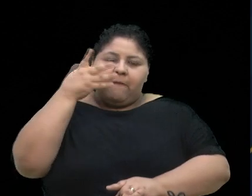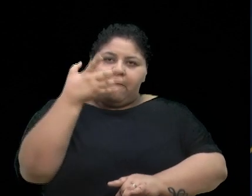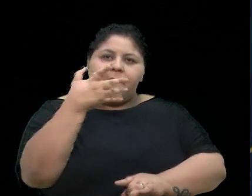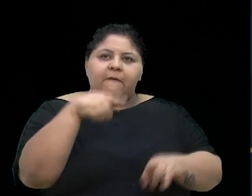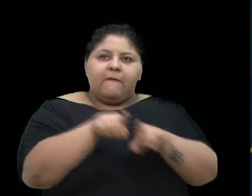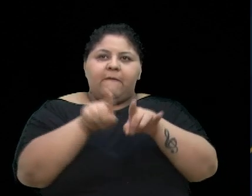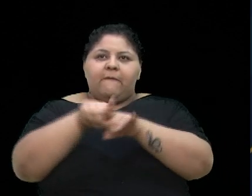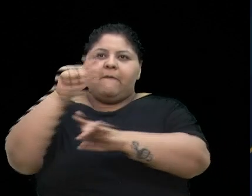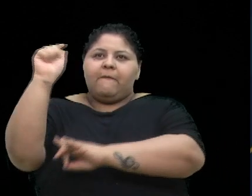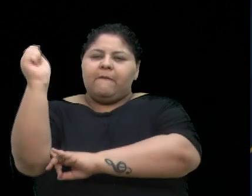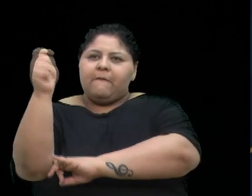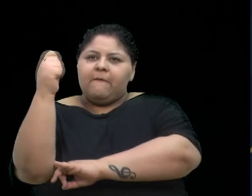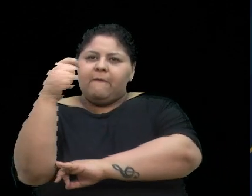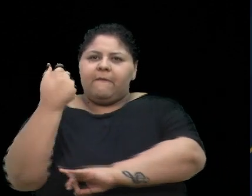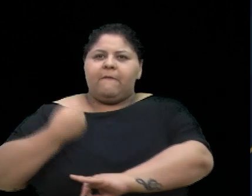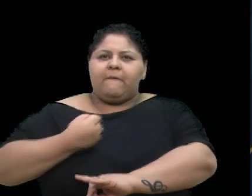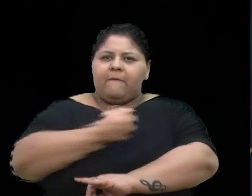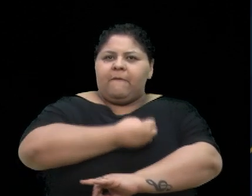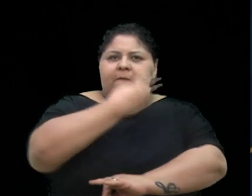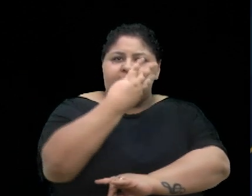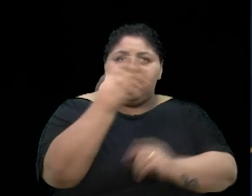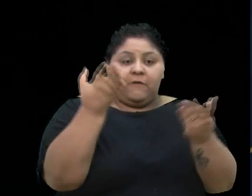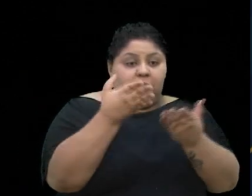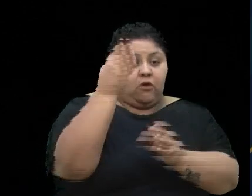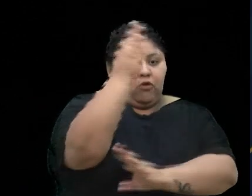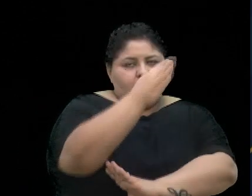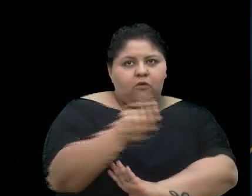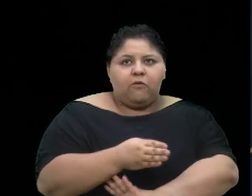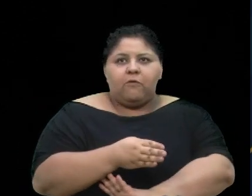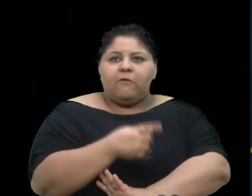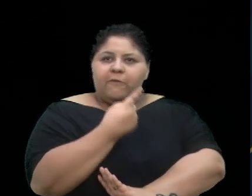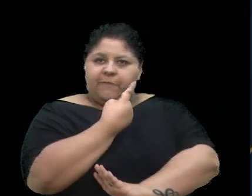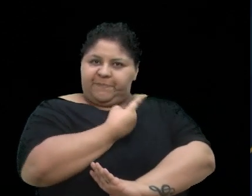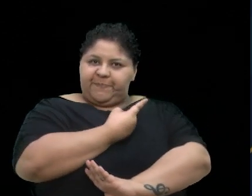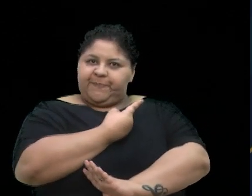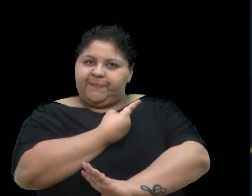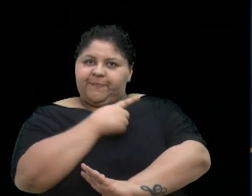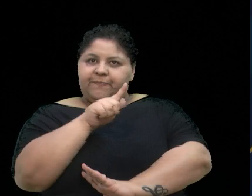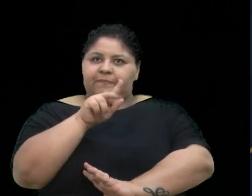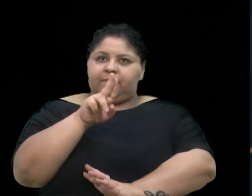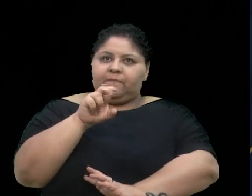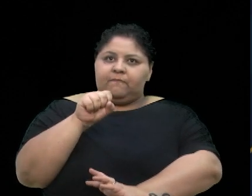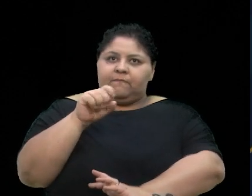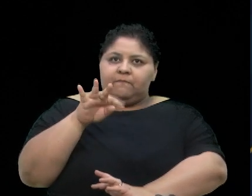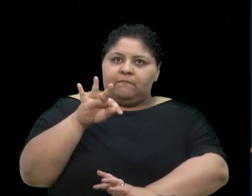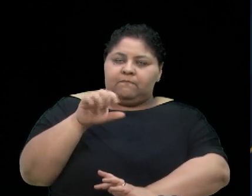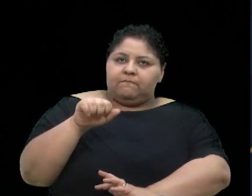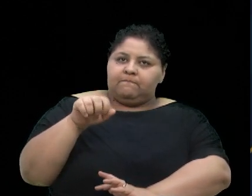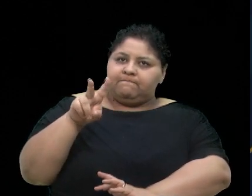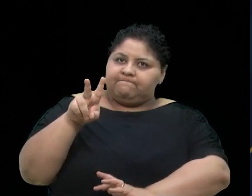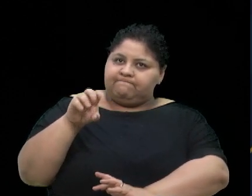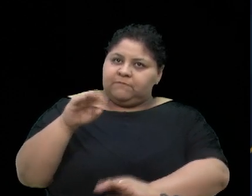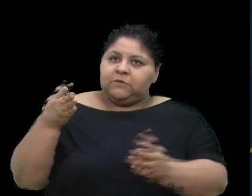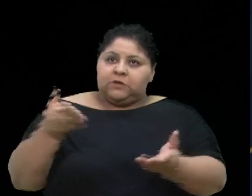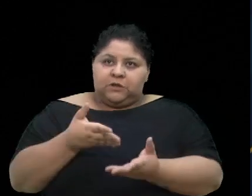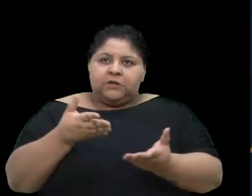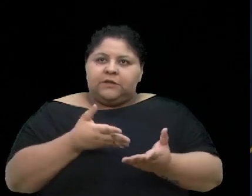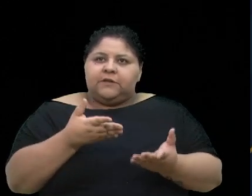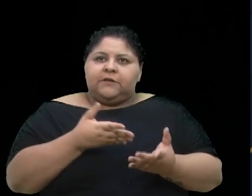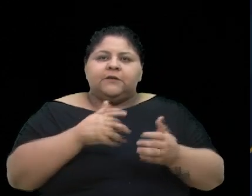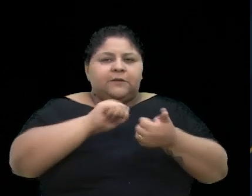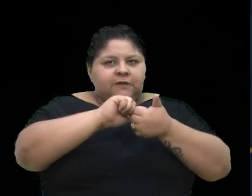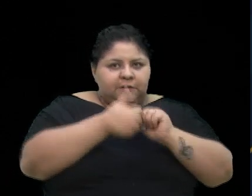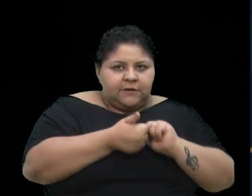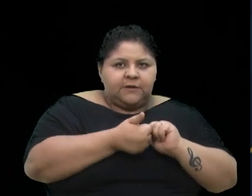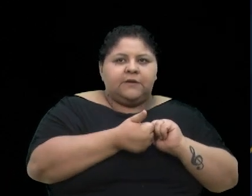Alegre e a número 3 agora do Brasil. E esse é o Gustavo Tsboy. Ele já foi atleta olímpico,